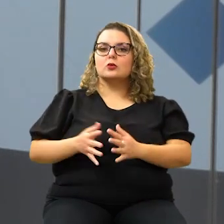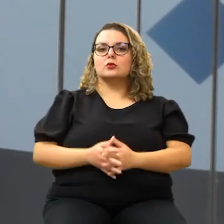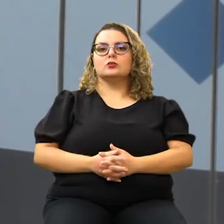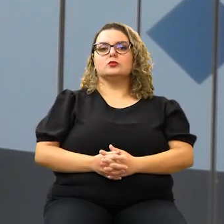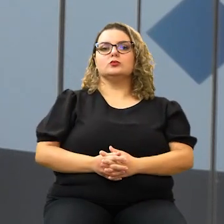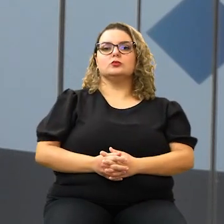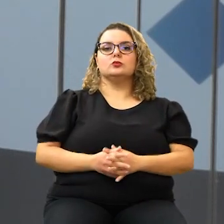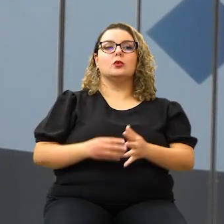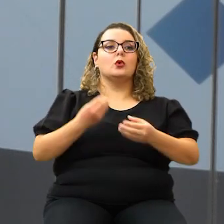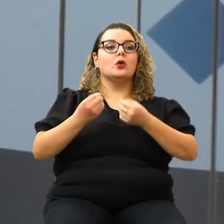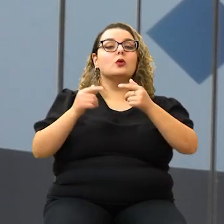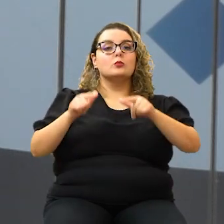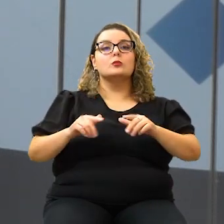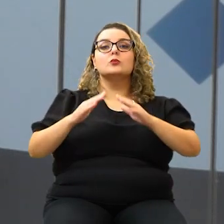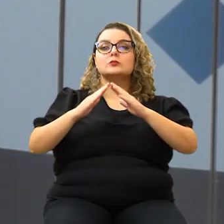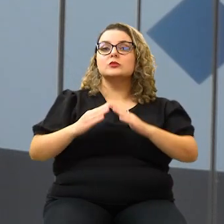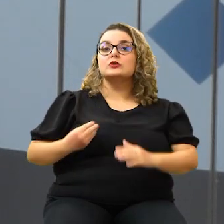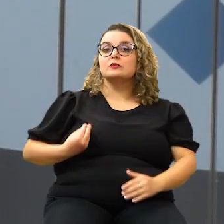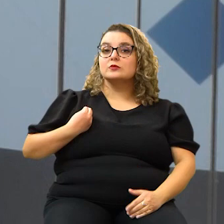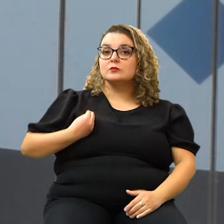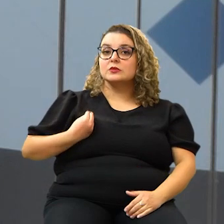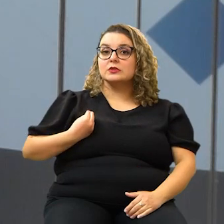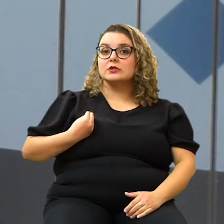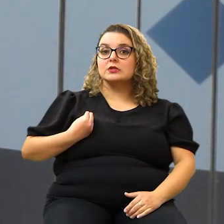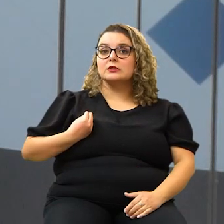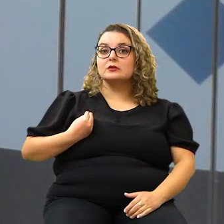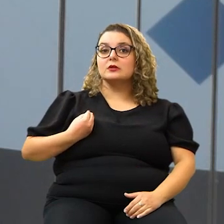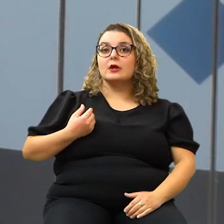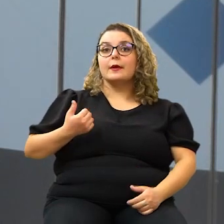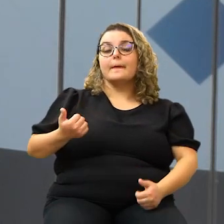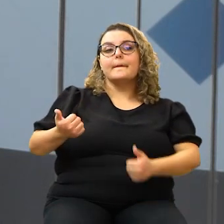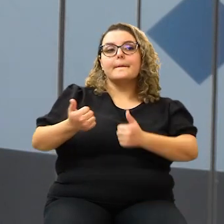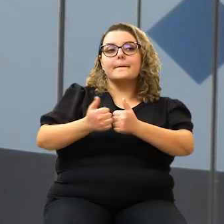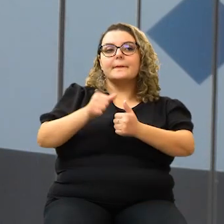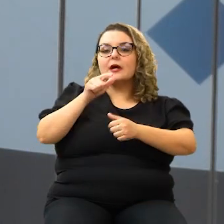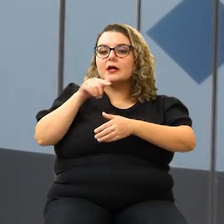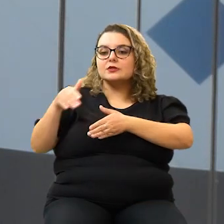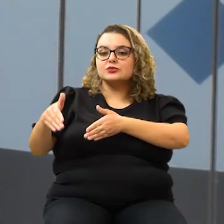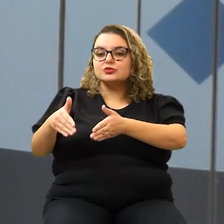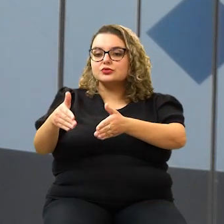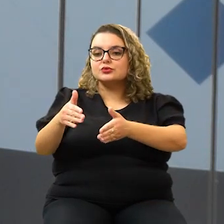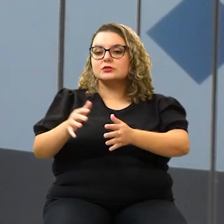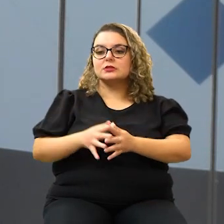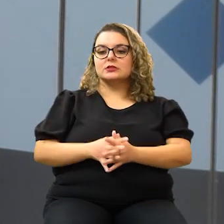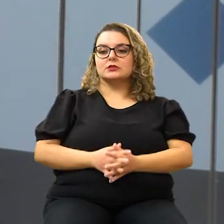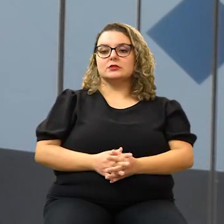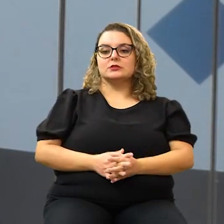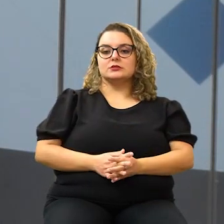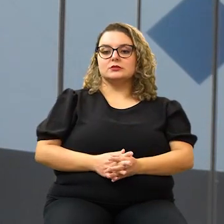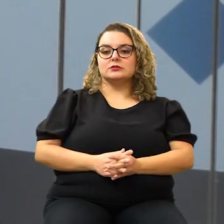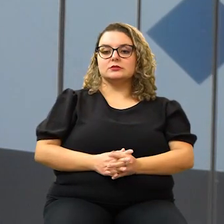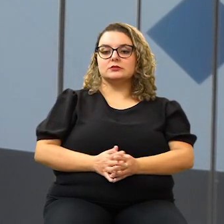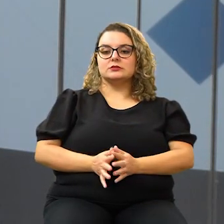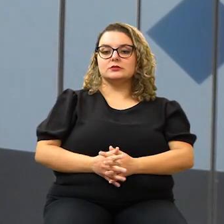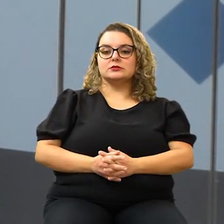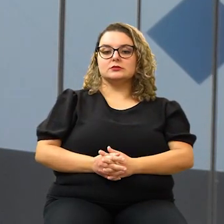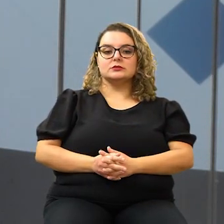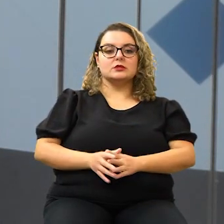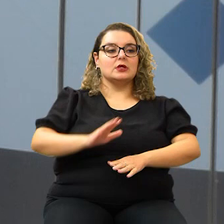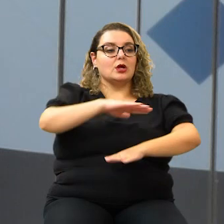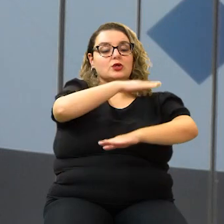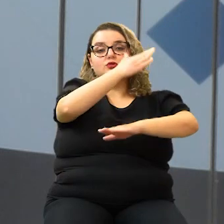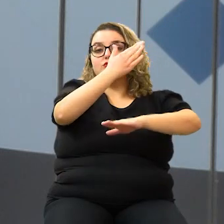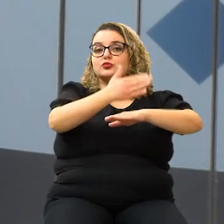elas estão morando, se é próximas de rio, se é em áreas de montanha,